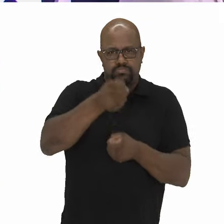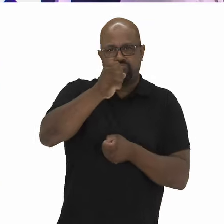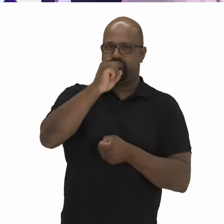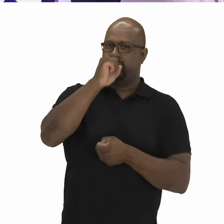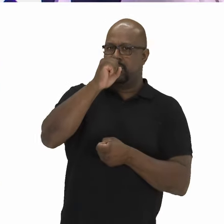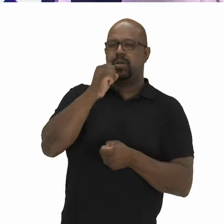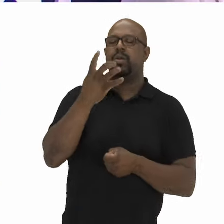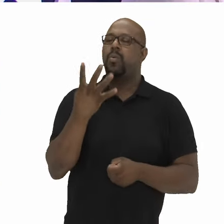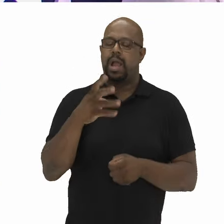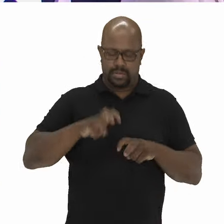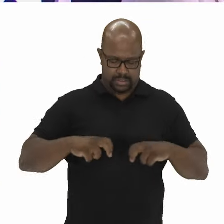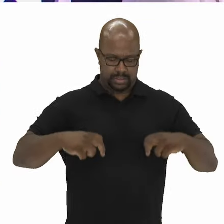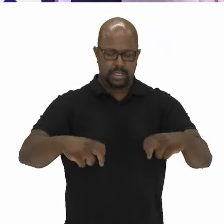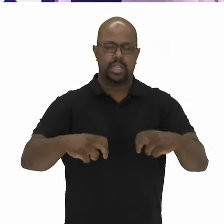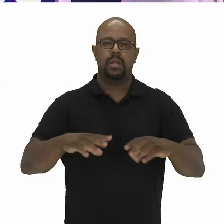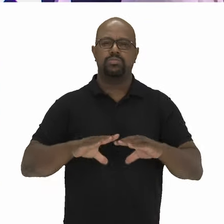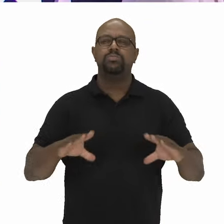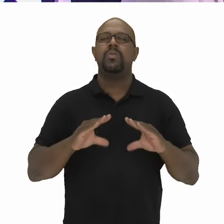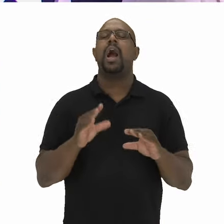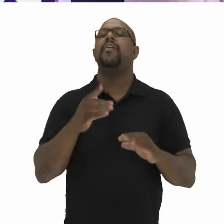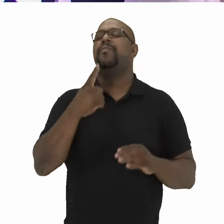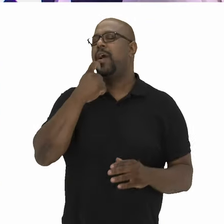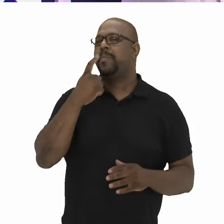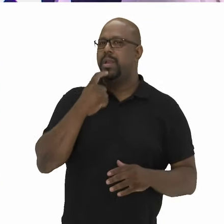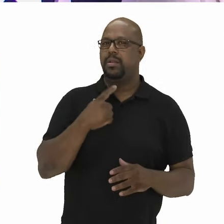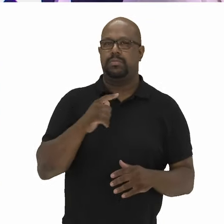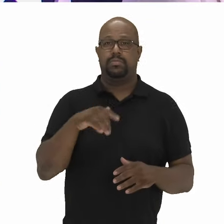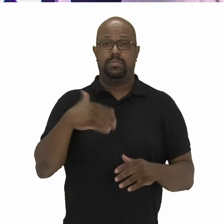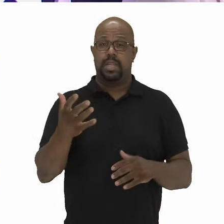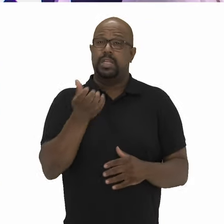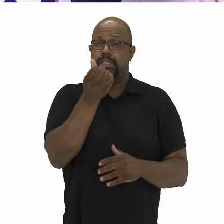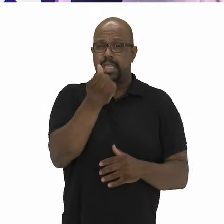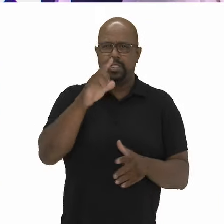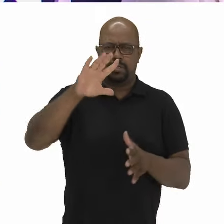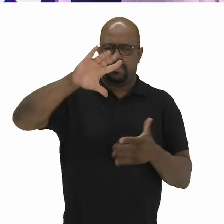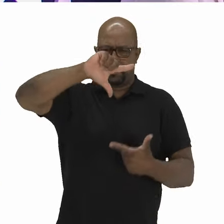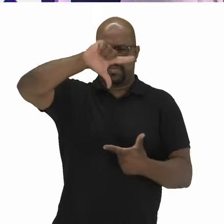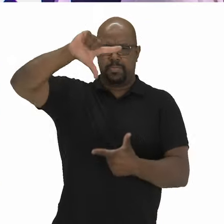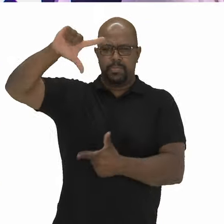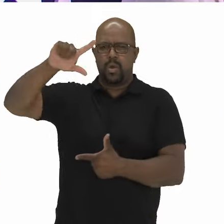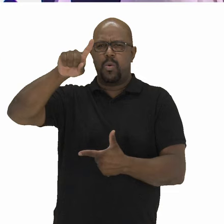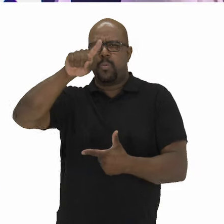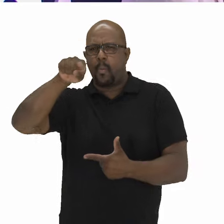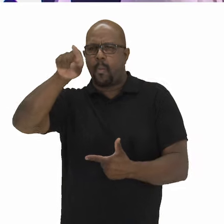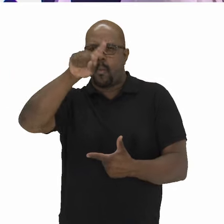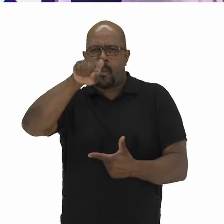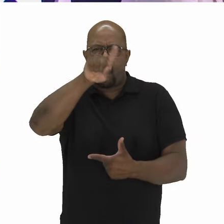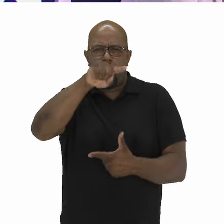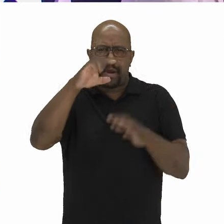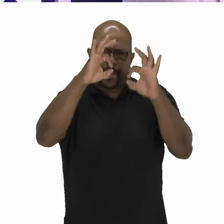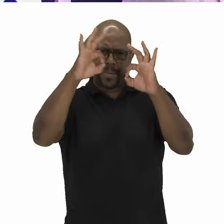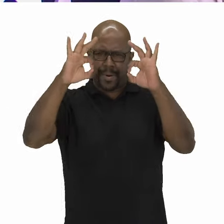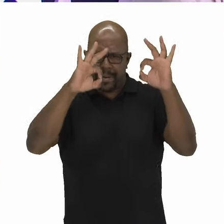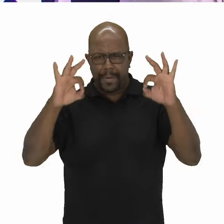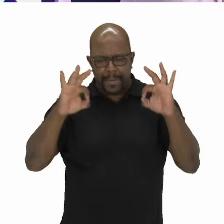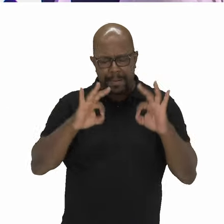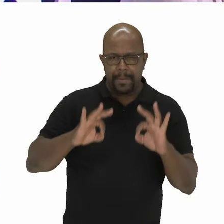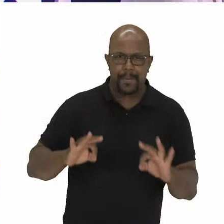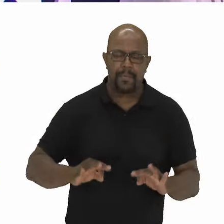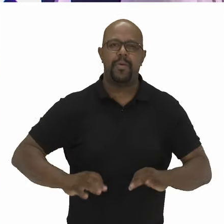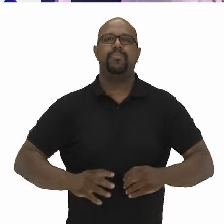sua volta quatro cadeiras com estofado vermelho nas laterais seis painéis de Madeira Branca com se círculos vazados com um